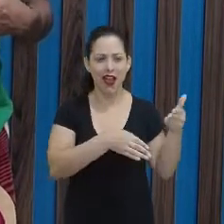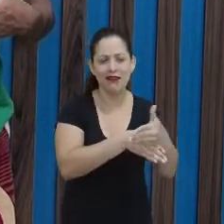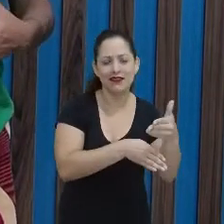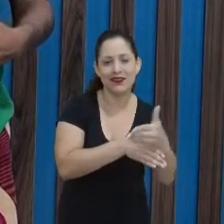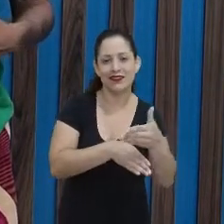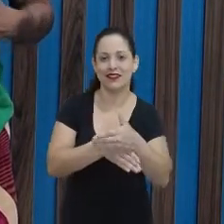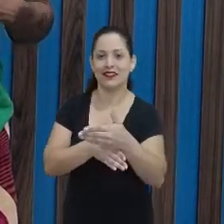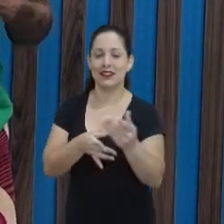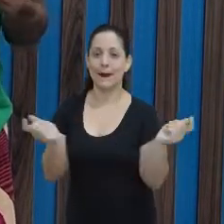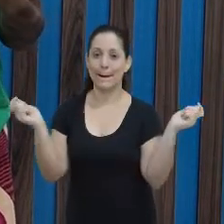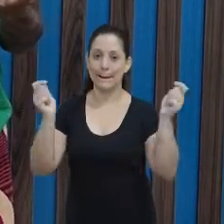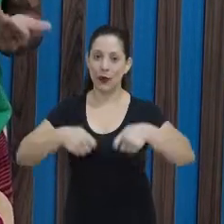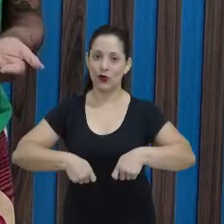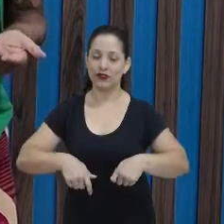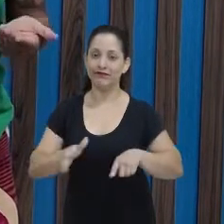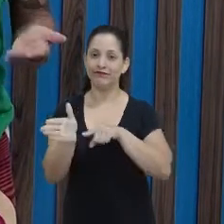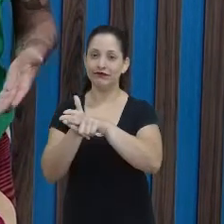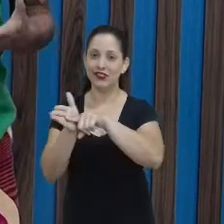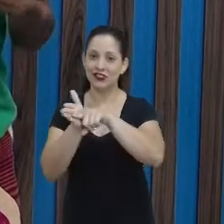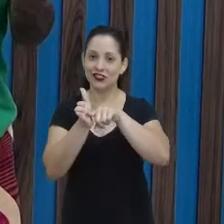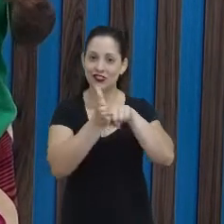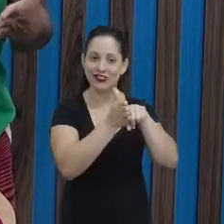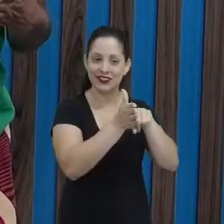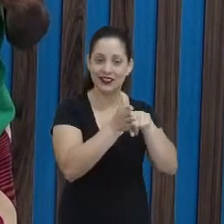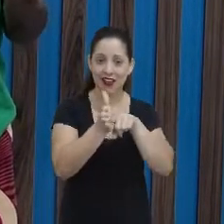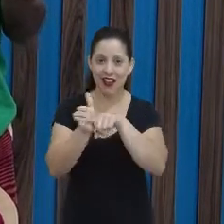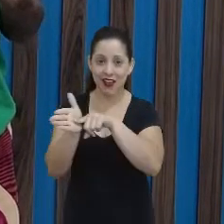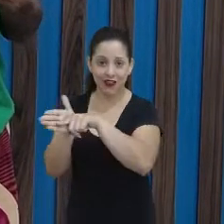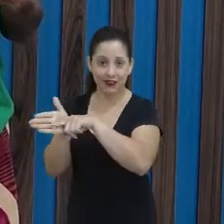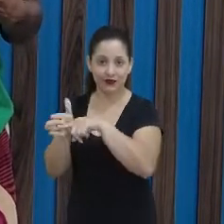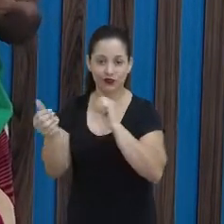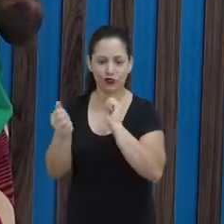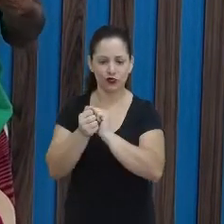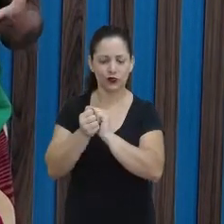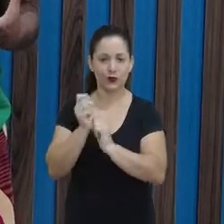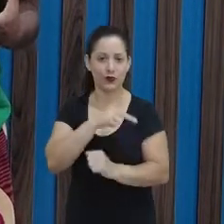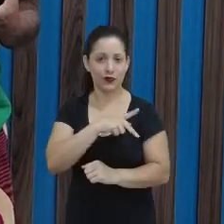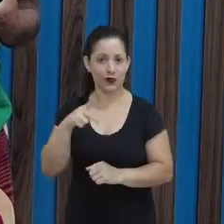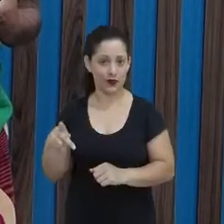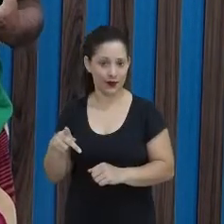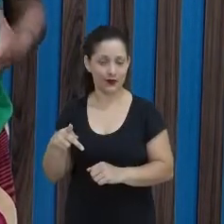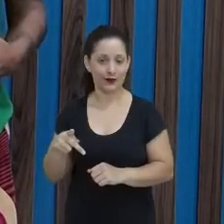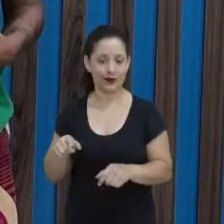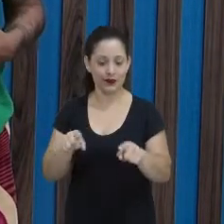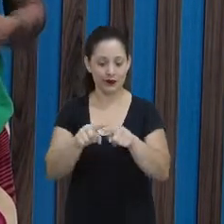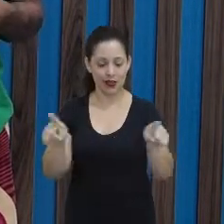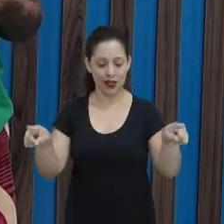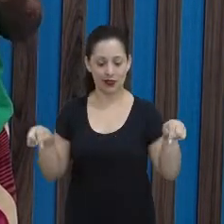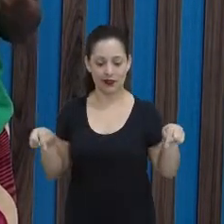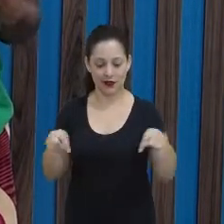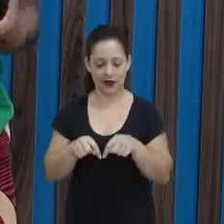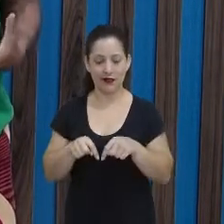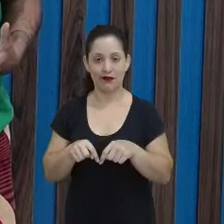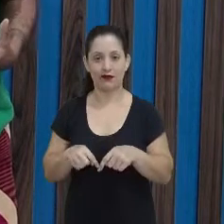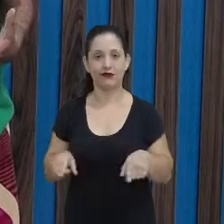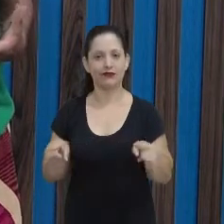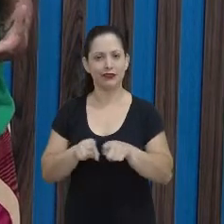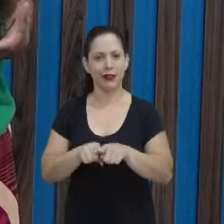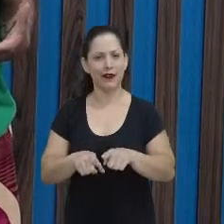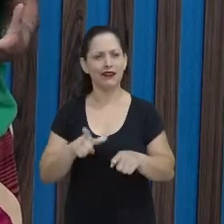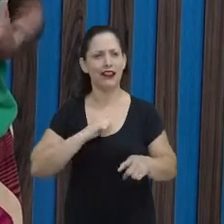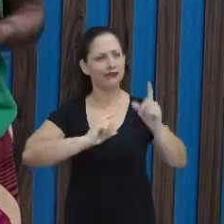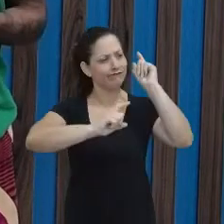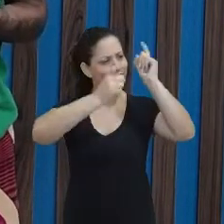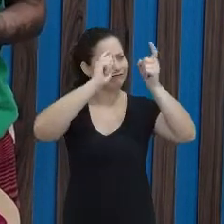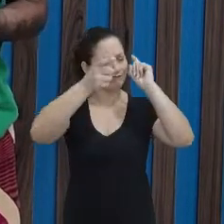isso, vocês podem fazer uma pesquisa com a ajuda do seu professor ou da sua professora em sala de aula. E vocês podem fazer debates sobre